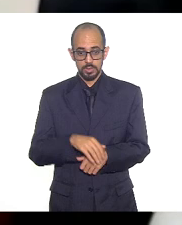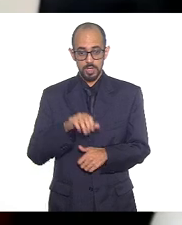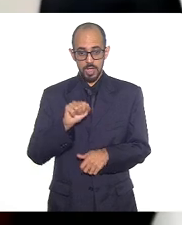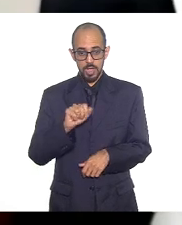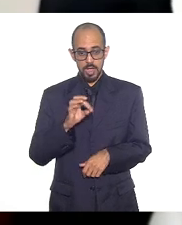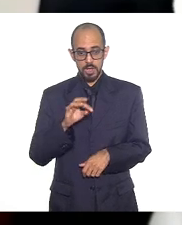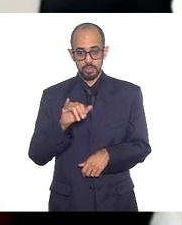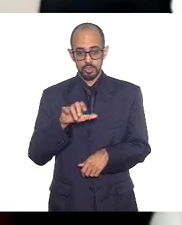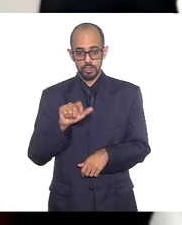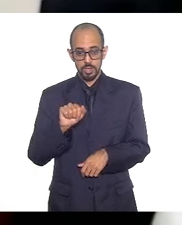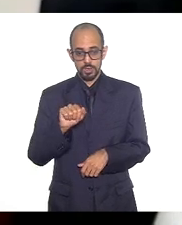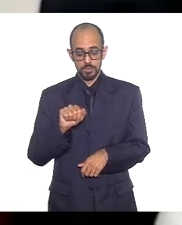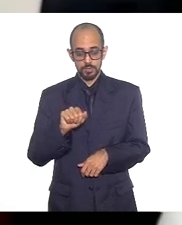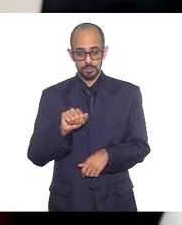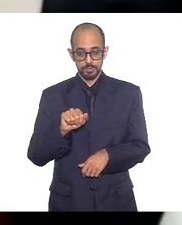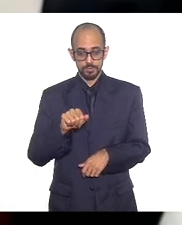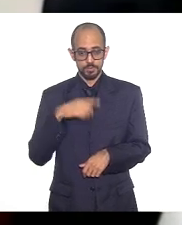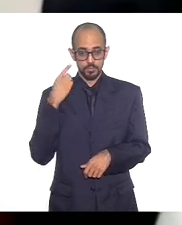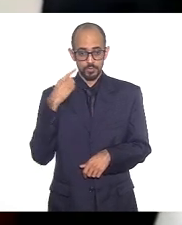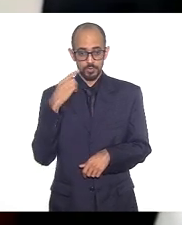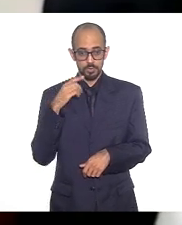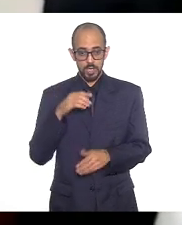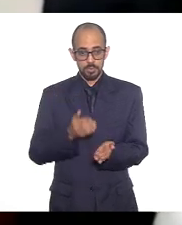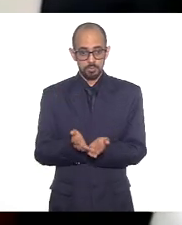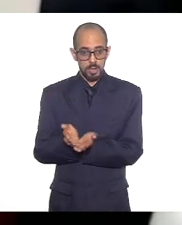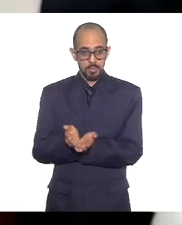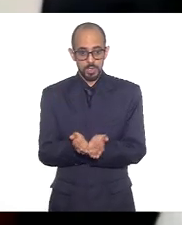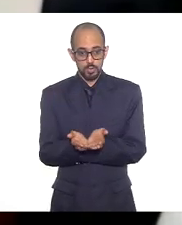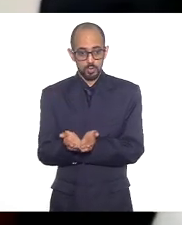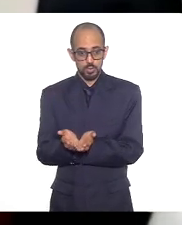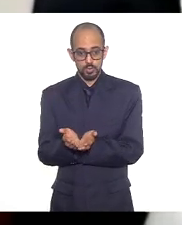Deputado Átila Nunes. Deputado Bebeto.